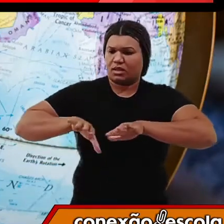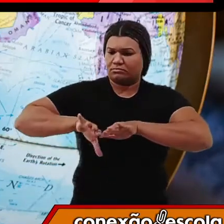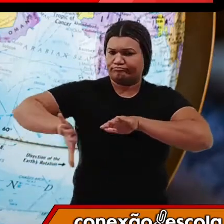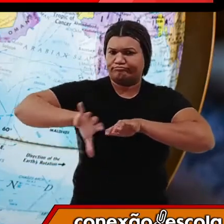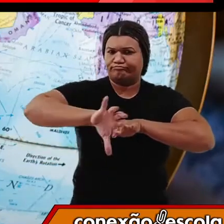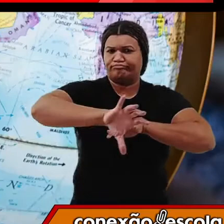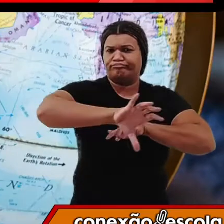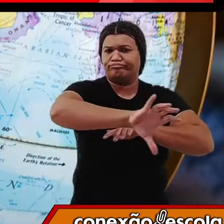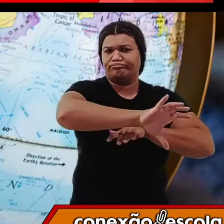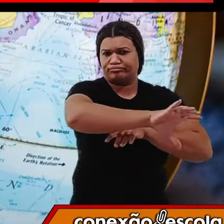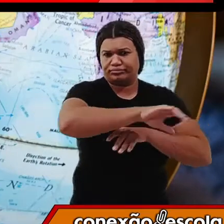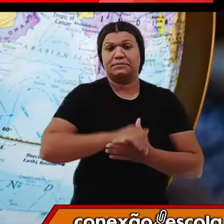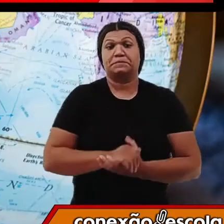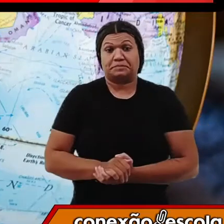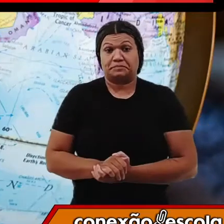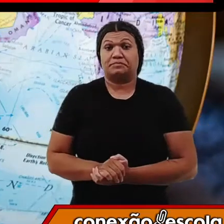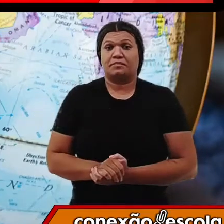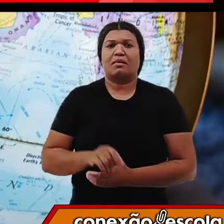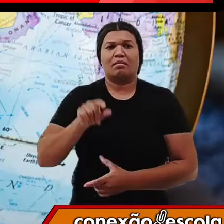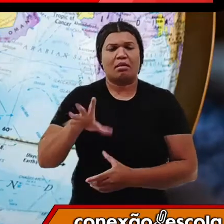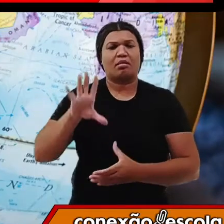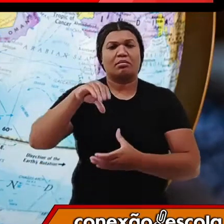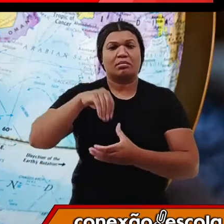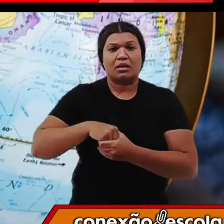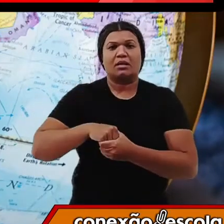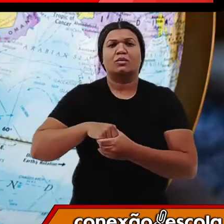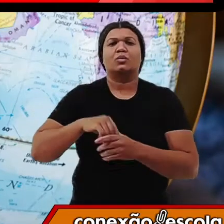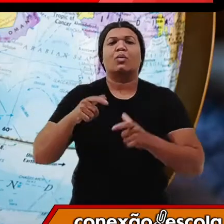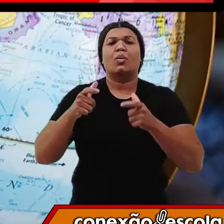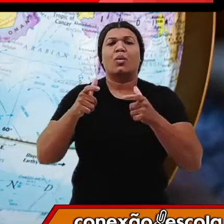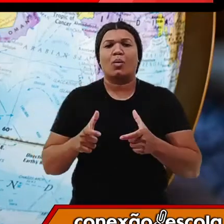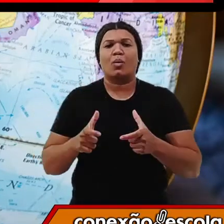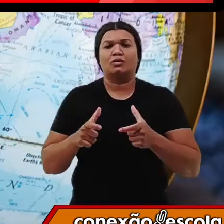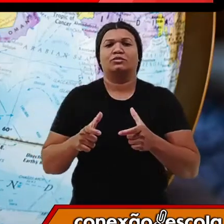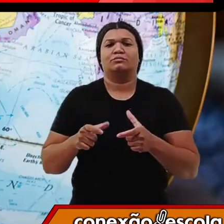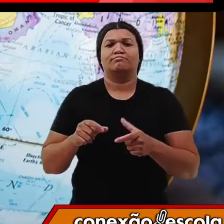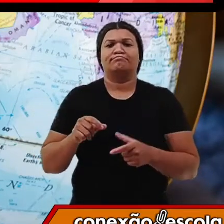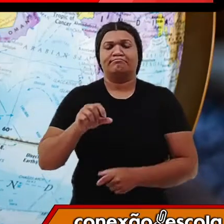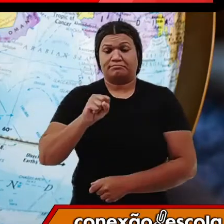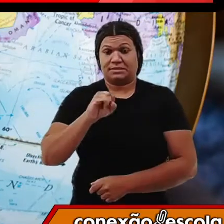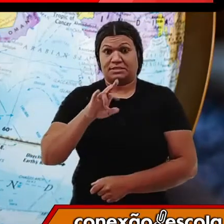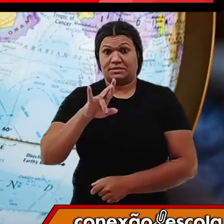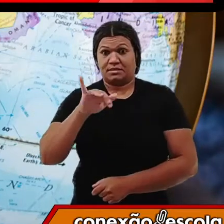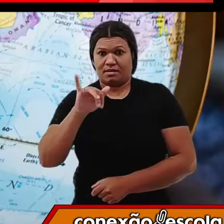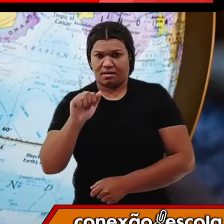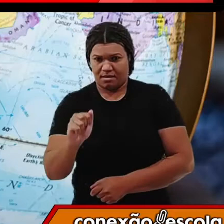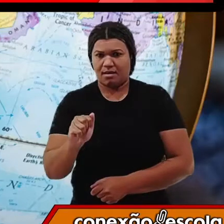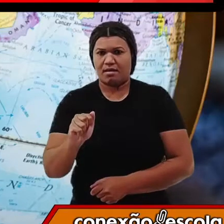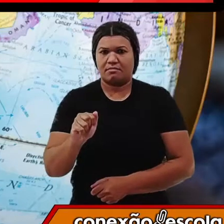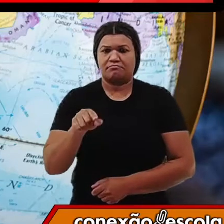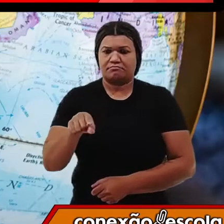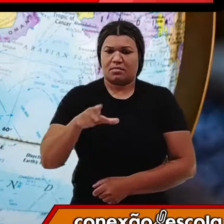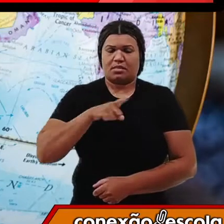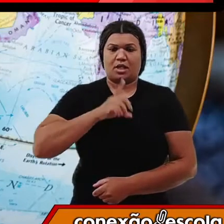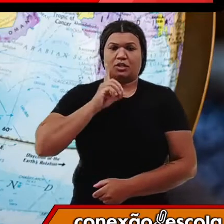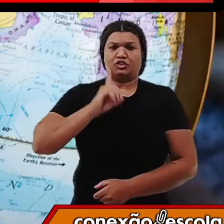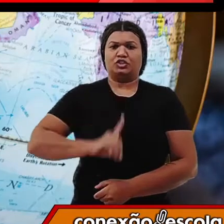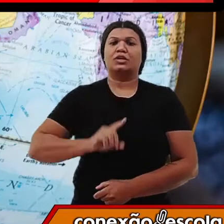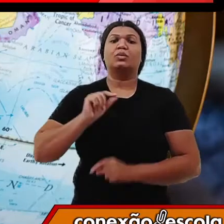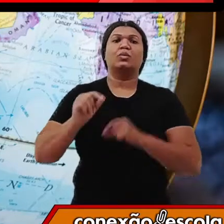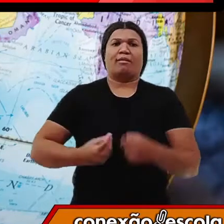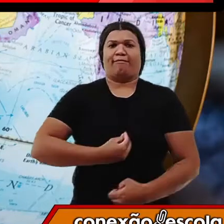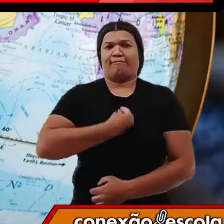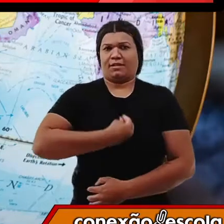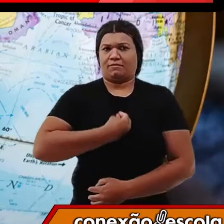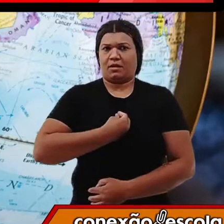Síria, os curdos têm ganhado nos últimos anos o direito de viver naquele território. Eles não têm a